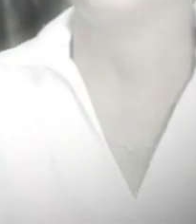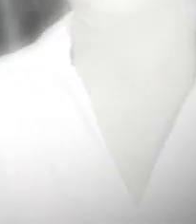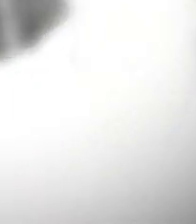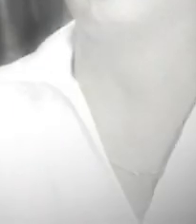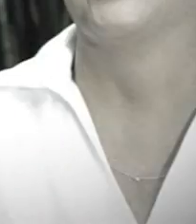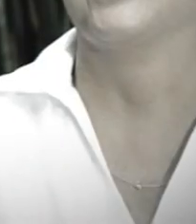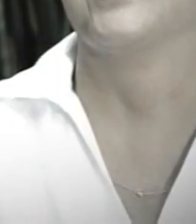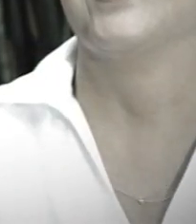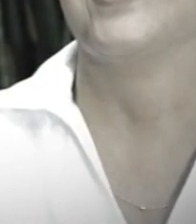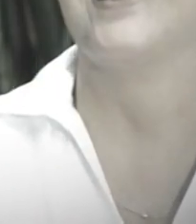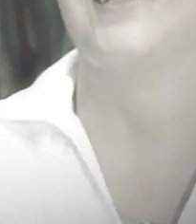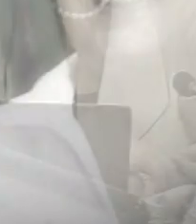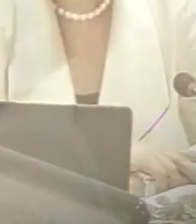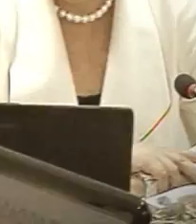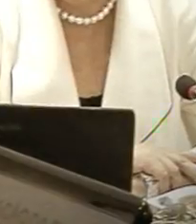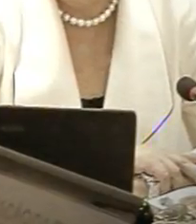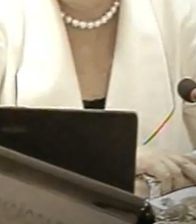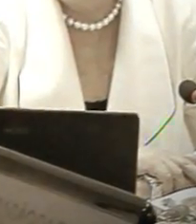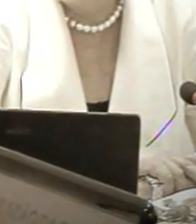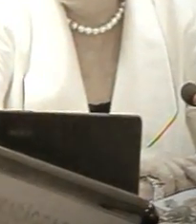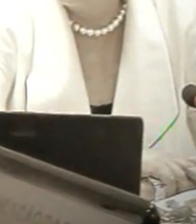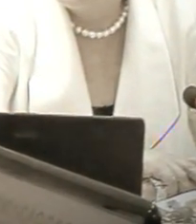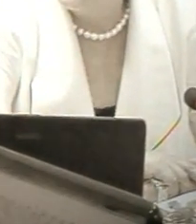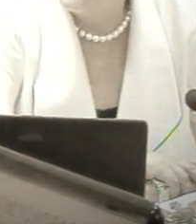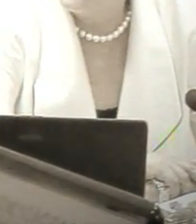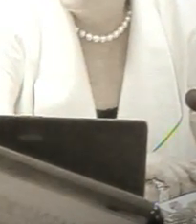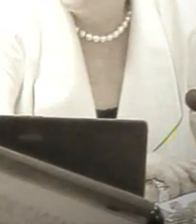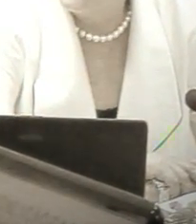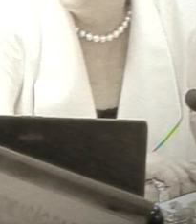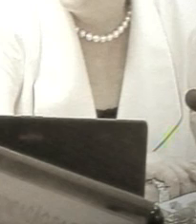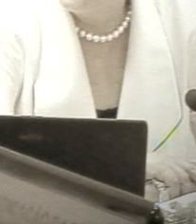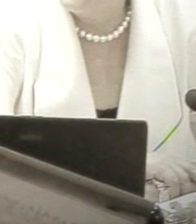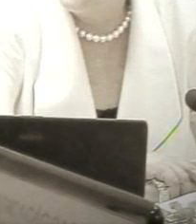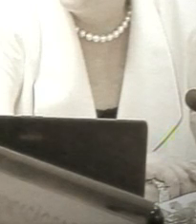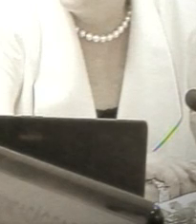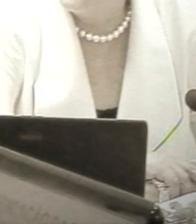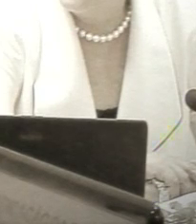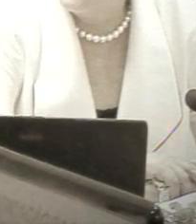Café com a Presidenta.